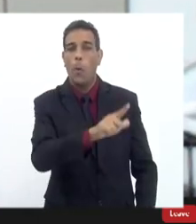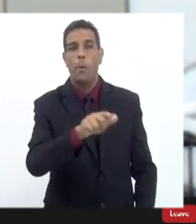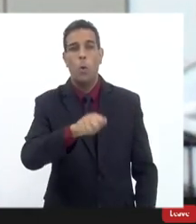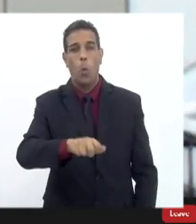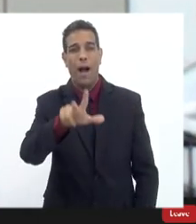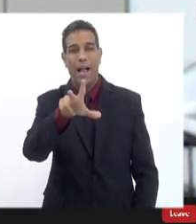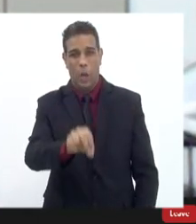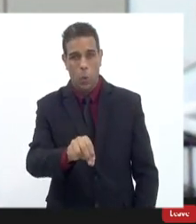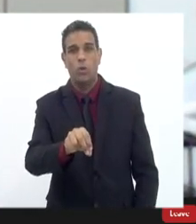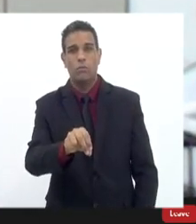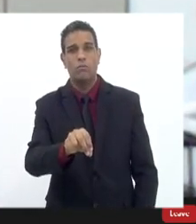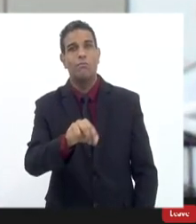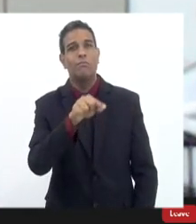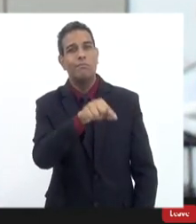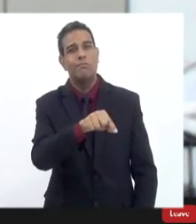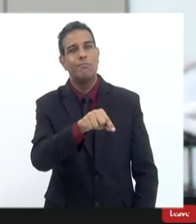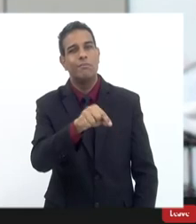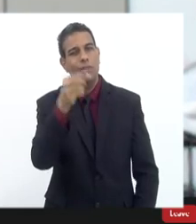estudantes terem